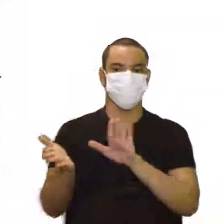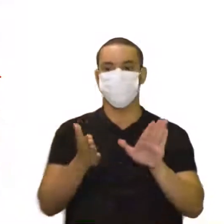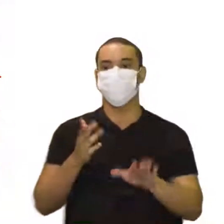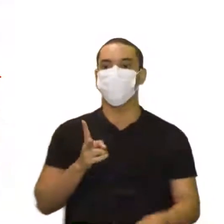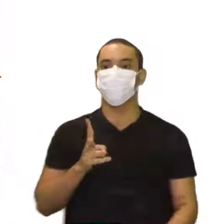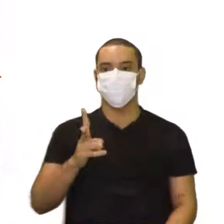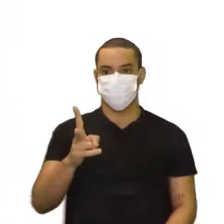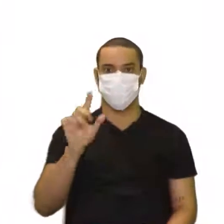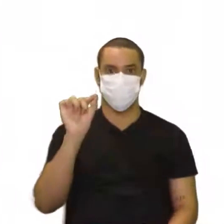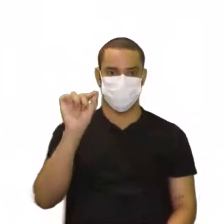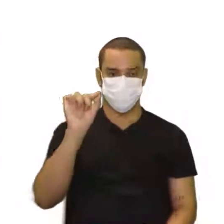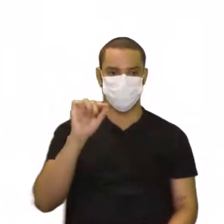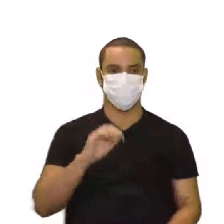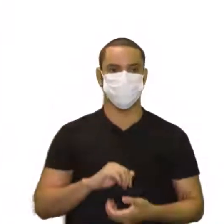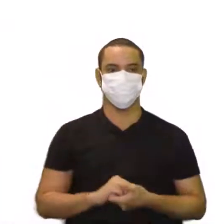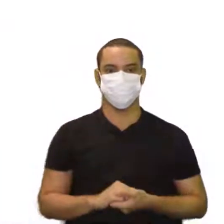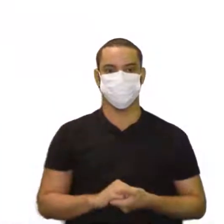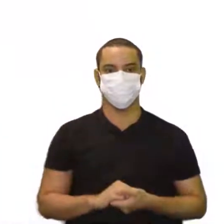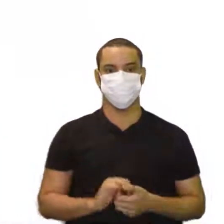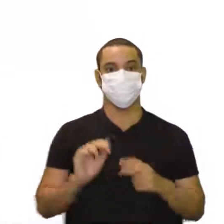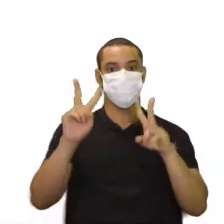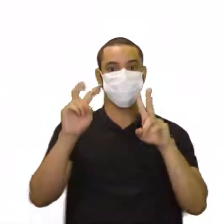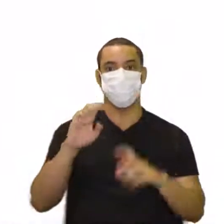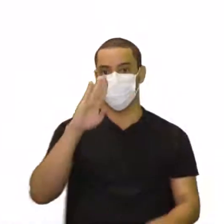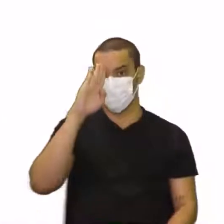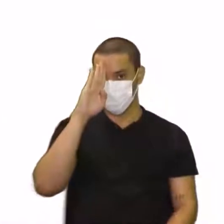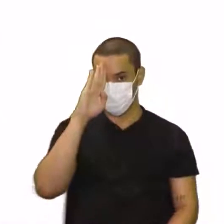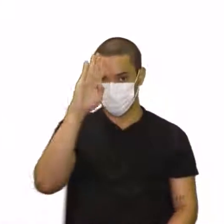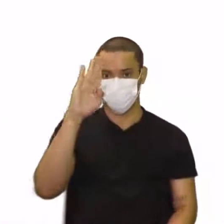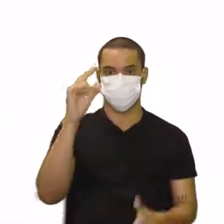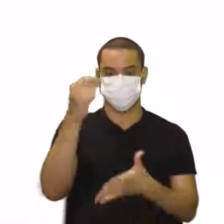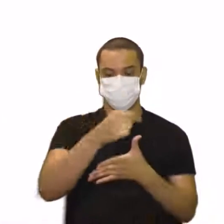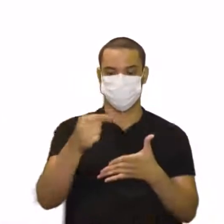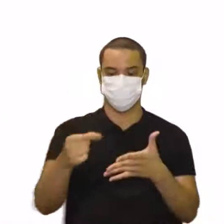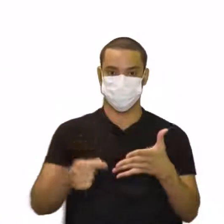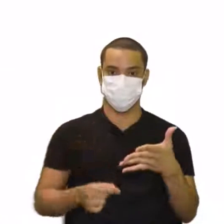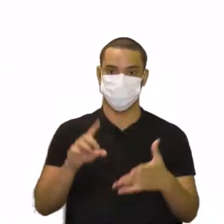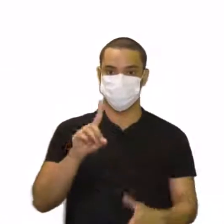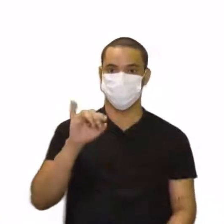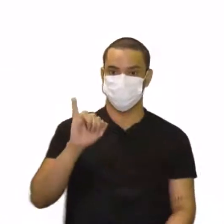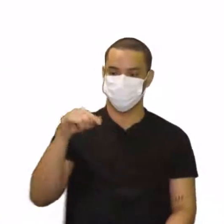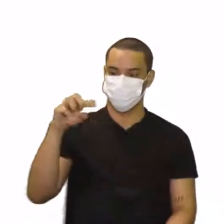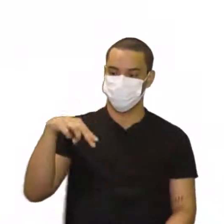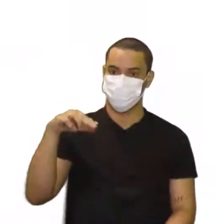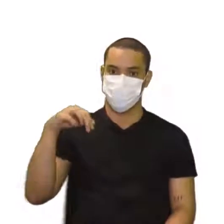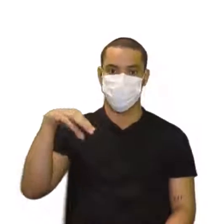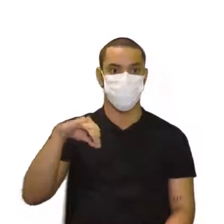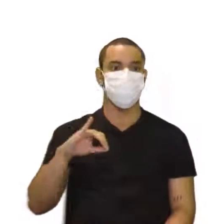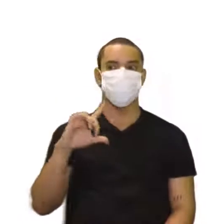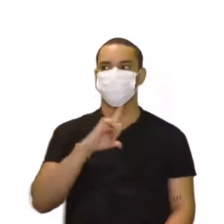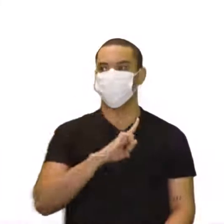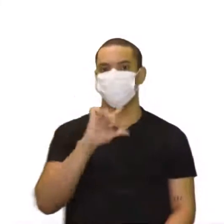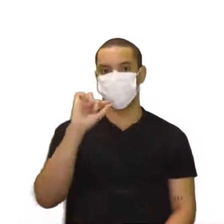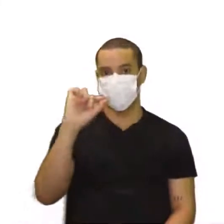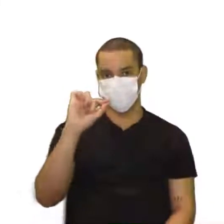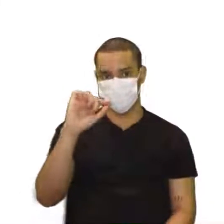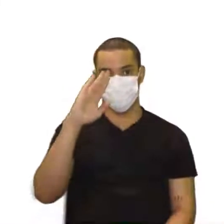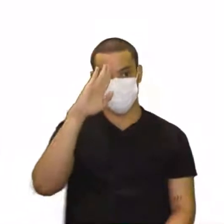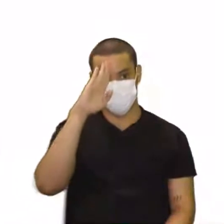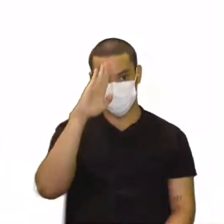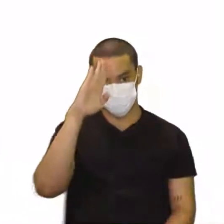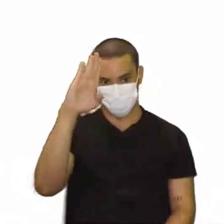processo aqui. Sobre os principais componentes de um dínamo, vamos ver o que nós temos aqui, pessoal.